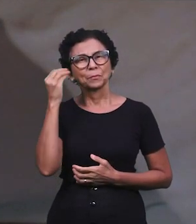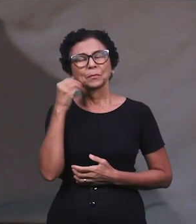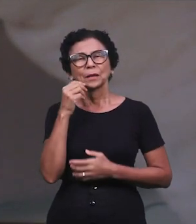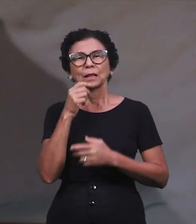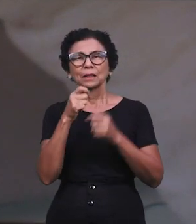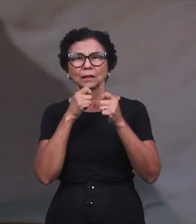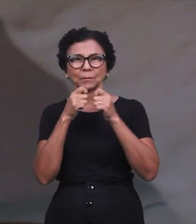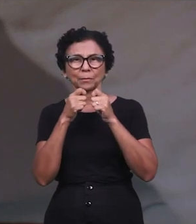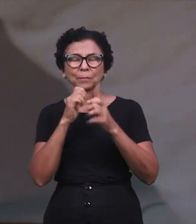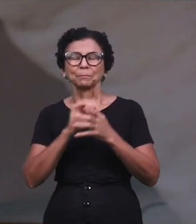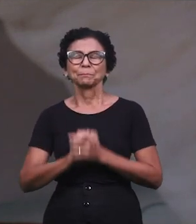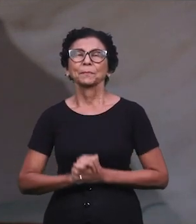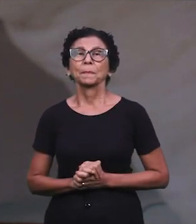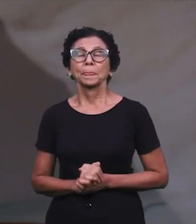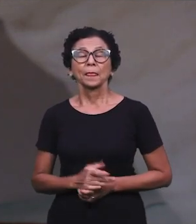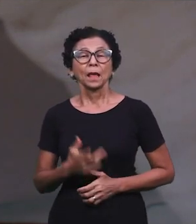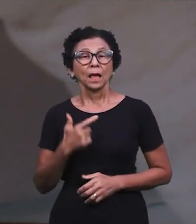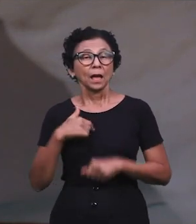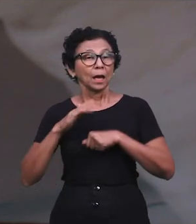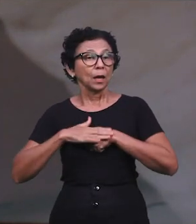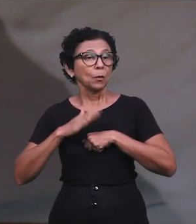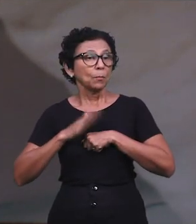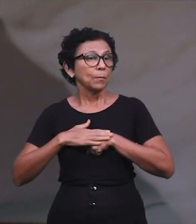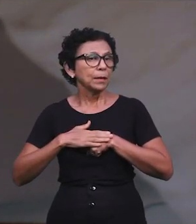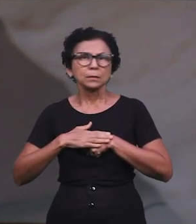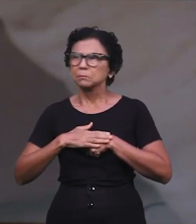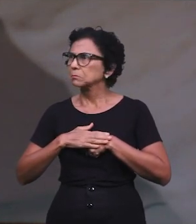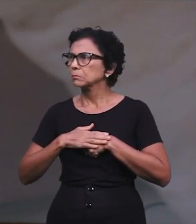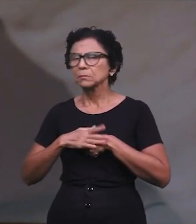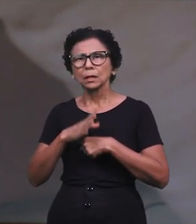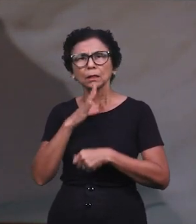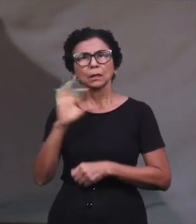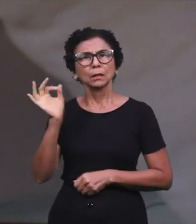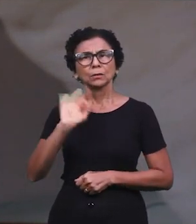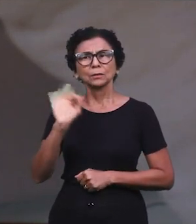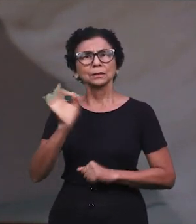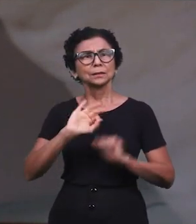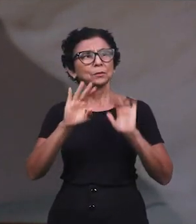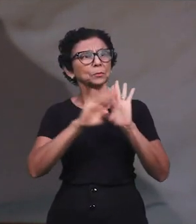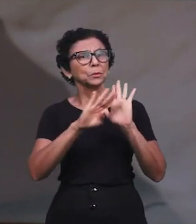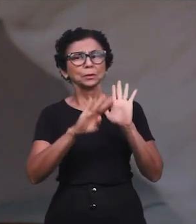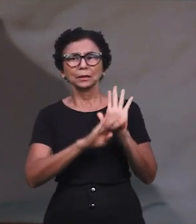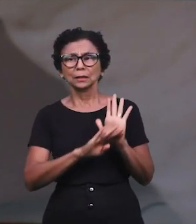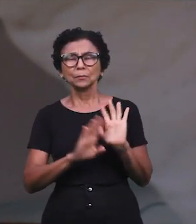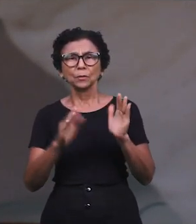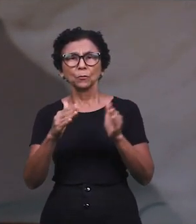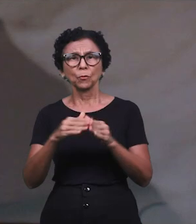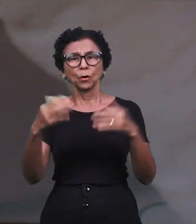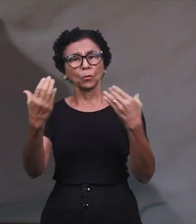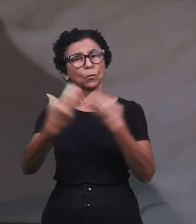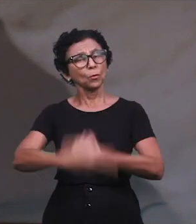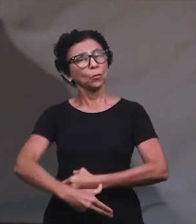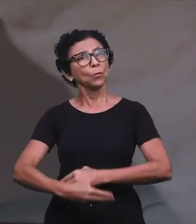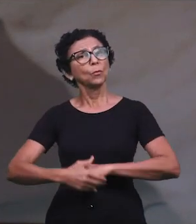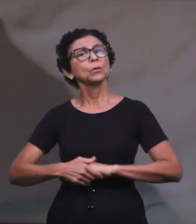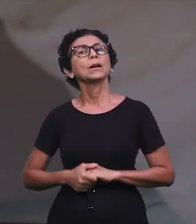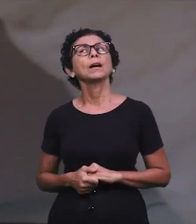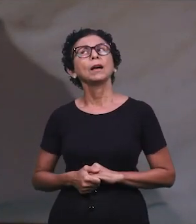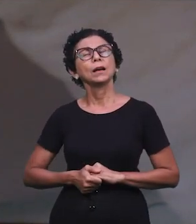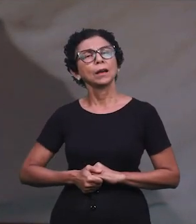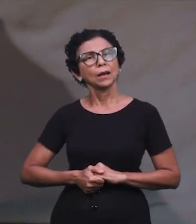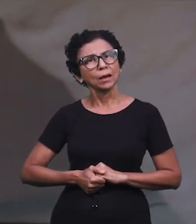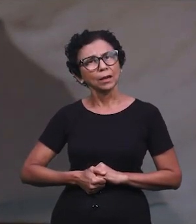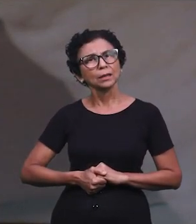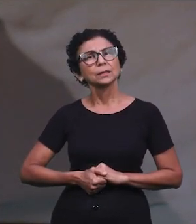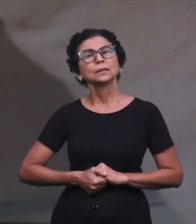ó. Eu mesmo não conhecia o programa, que benção, ó. Tem muitos irmãos da nossa igreja que ainda não conhecem o